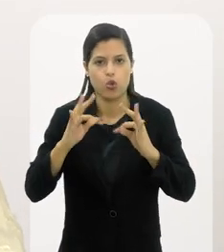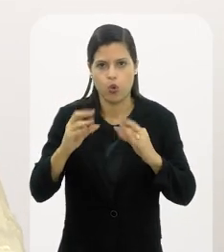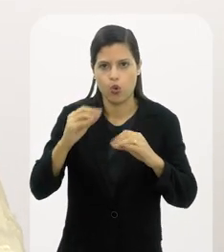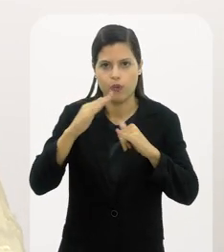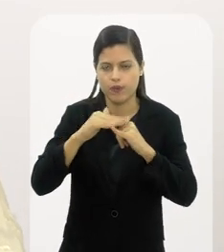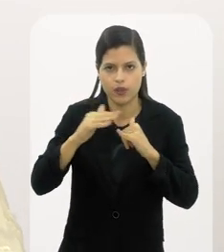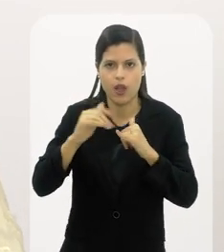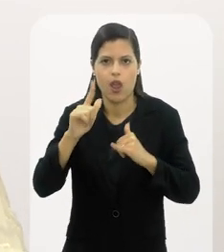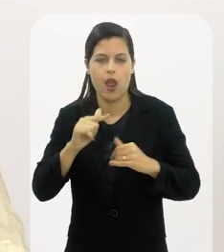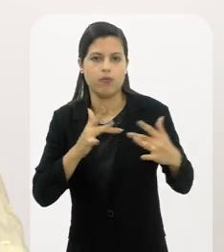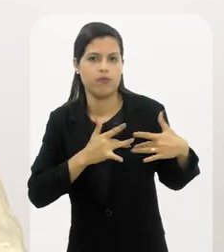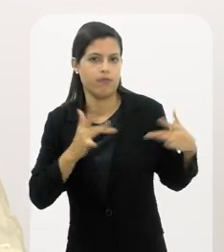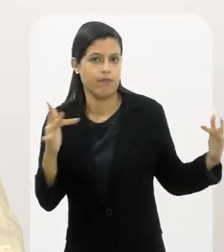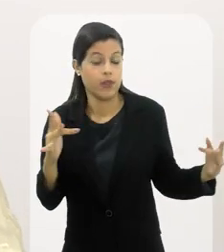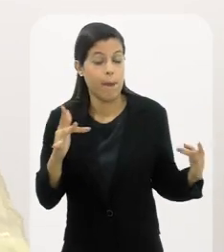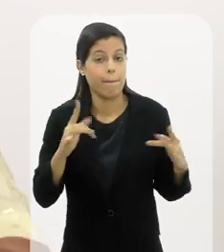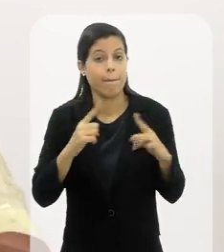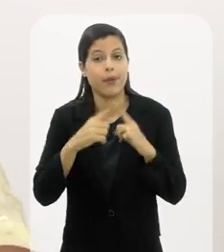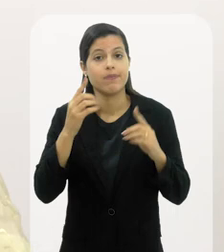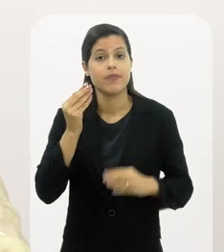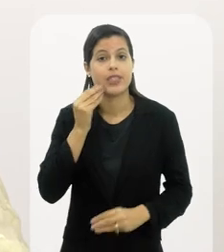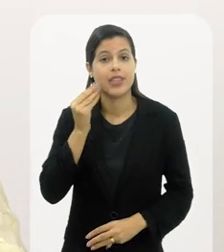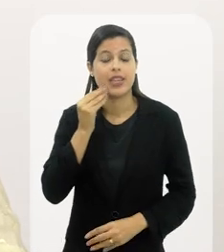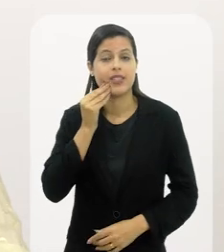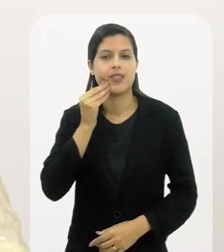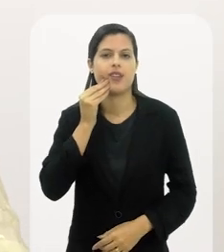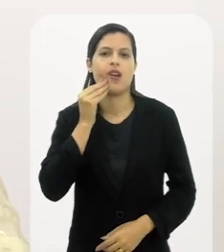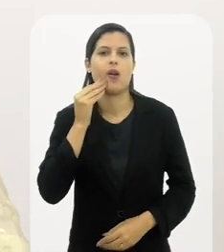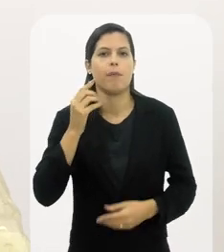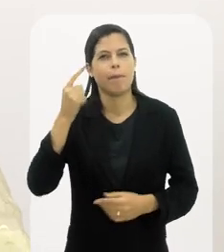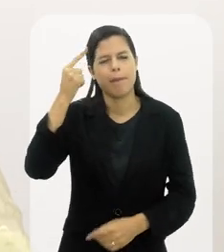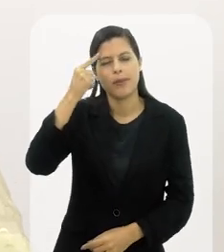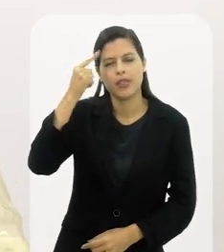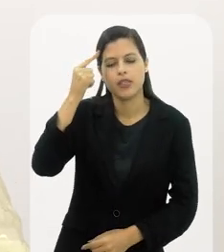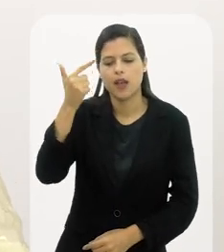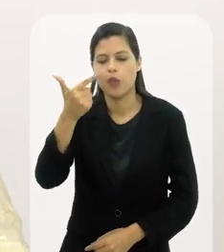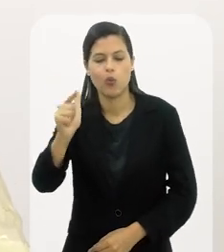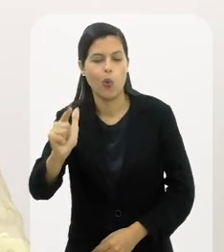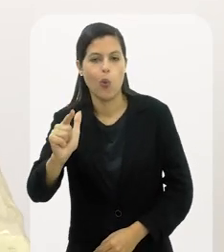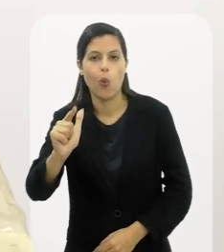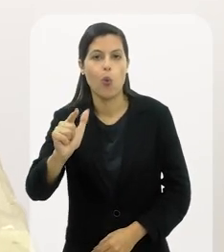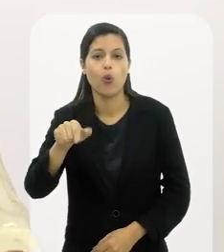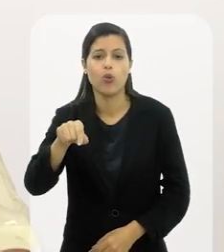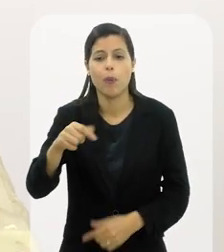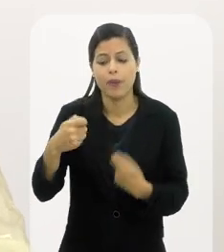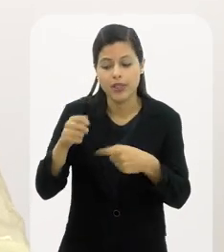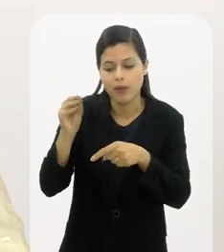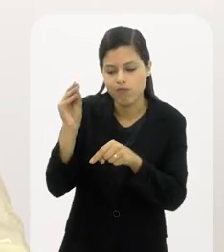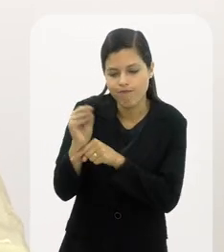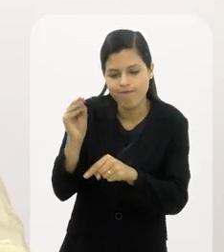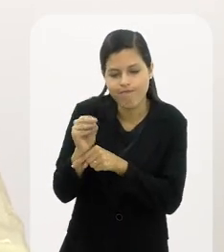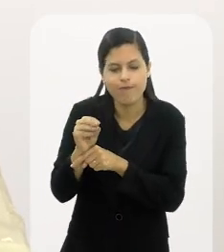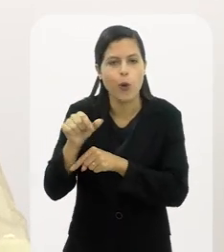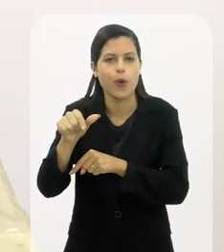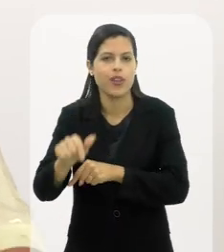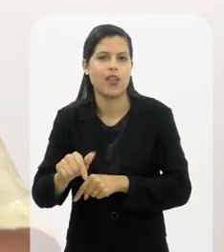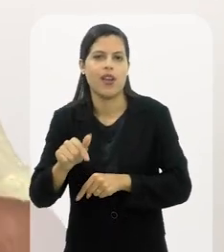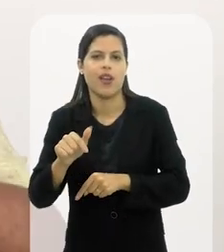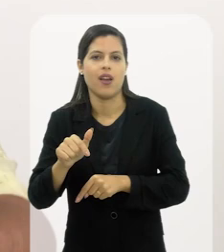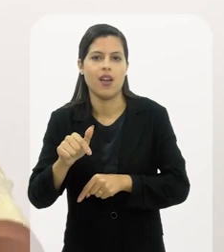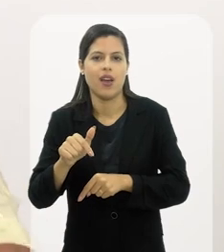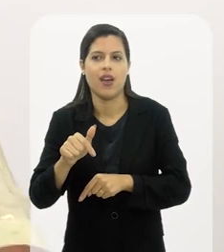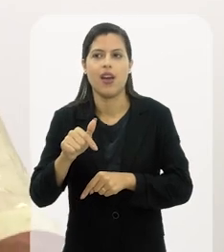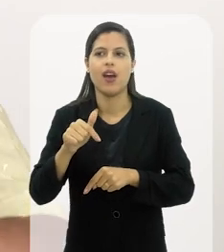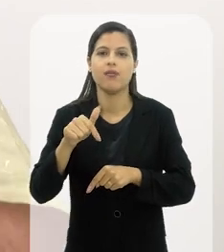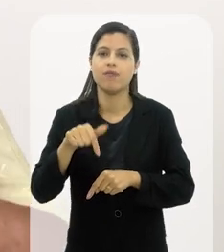é misericordioso. Mas você tentar ser. Quando você tenta pensar no outro como um que precisa ser protegido, você